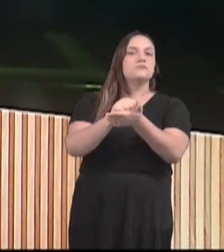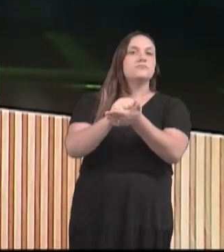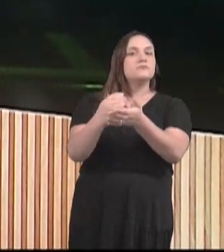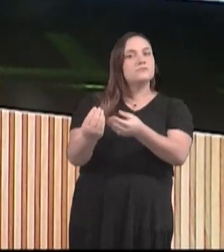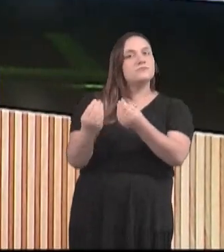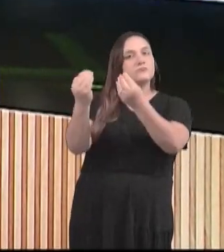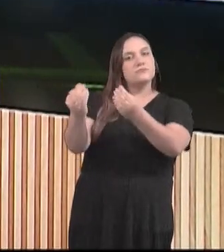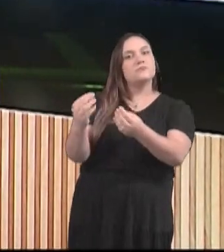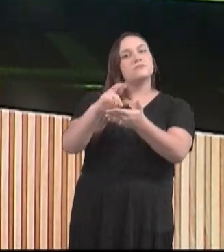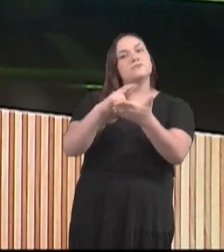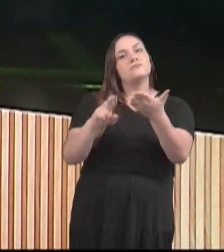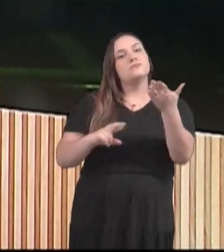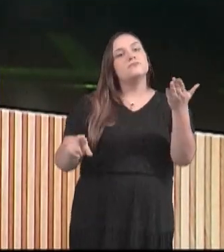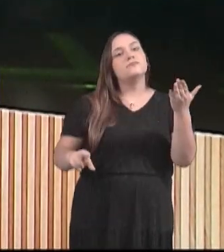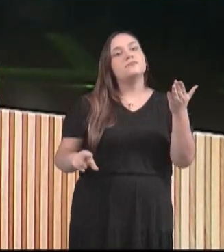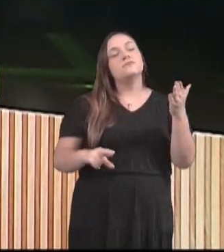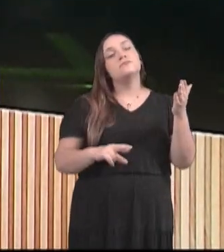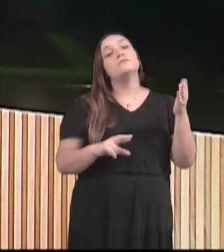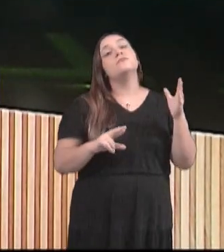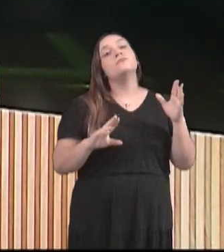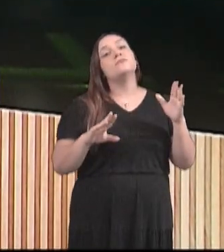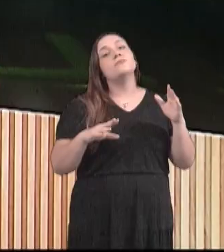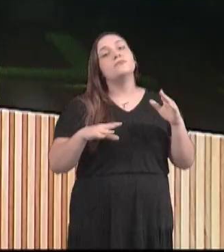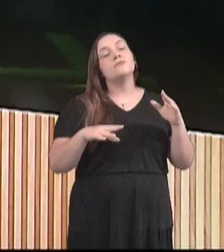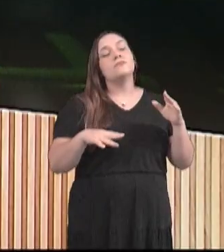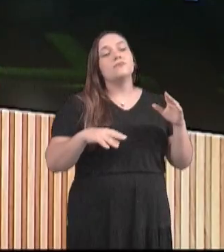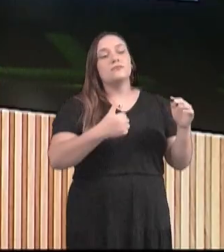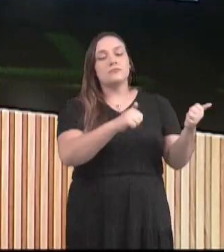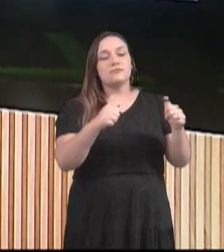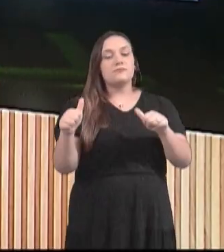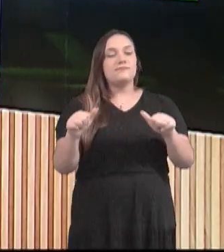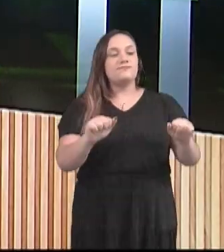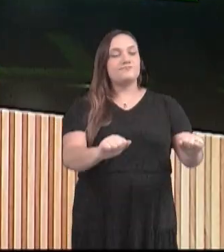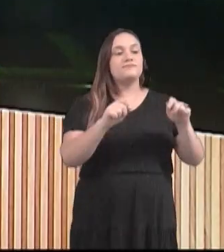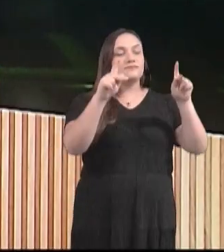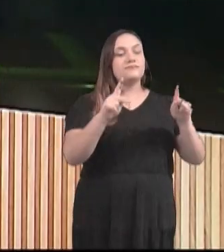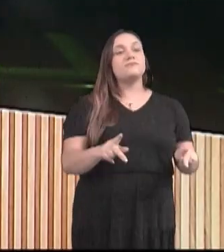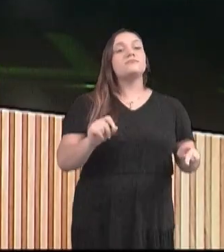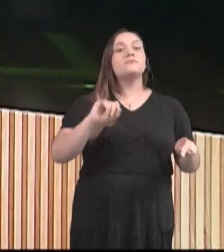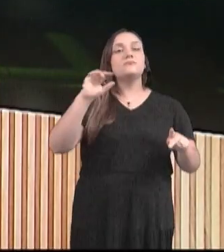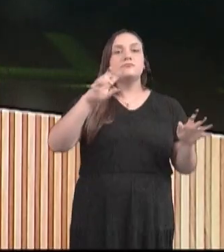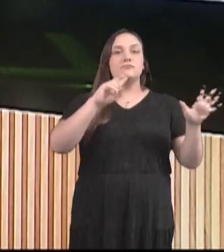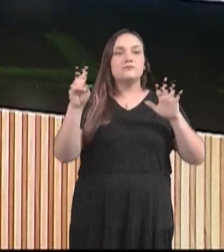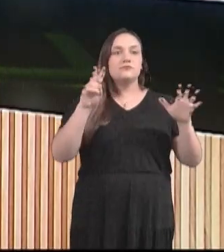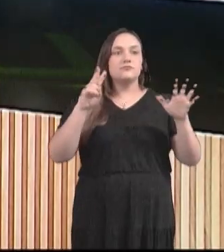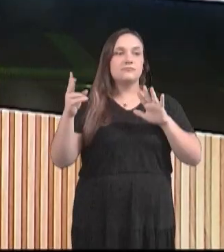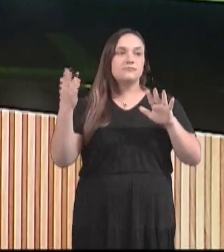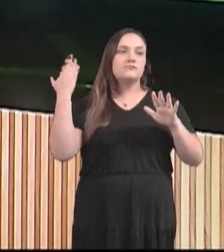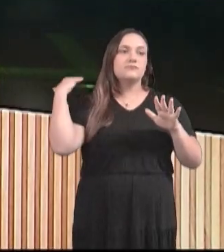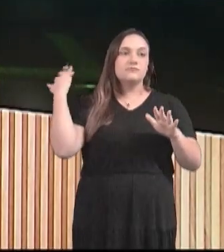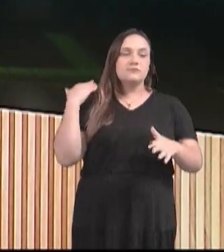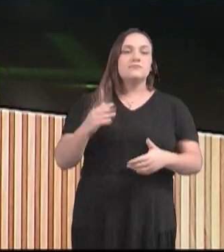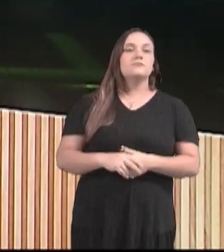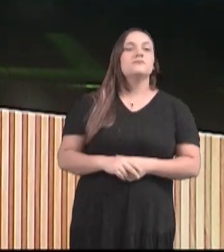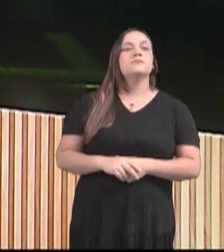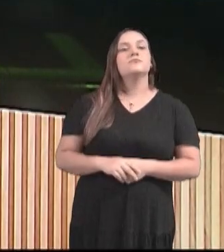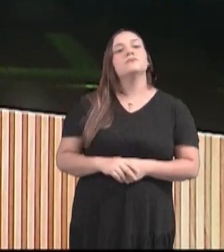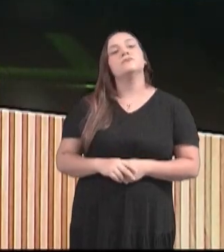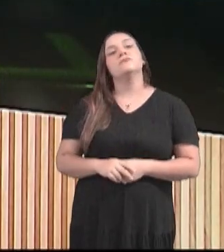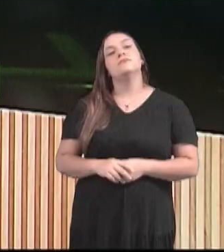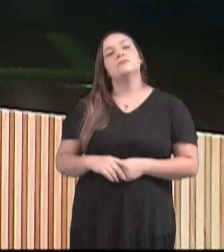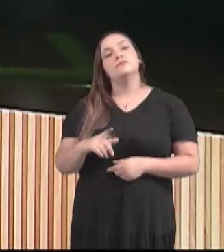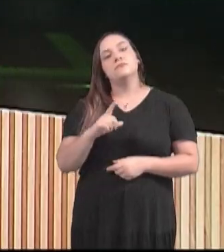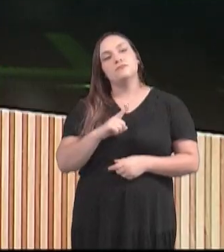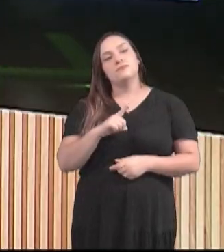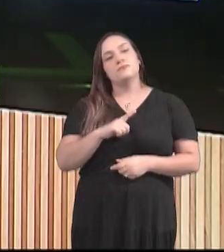o relatório das várias audiências públicas que foram realizadas nas últimas semanas aqui no nosso estado. A gente tem até aqui